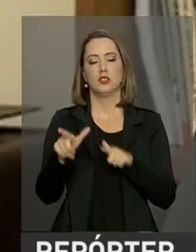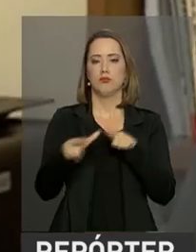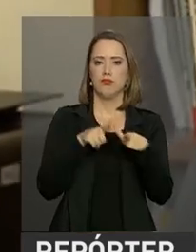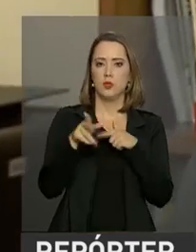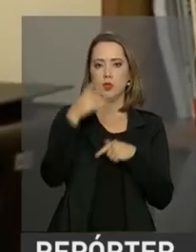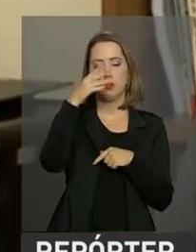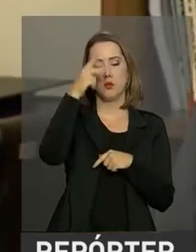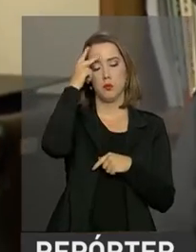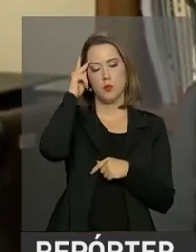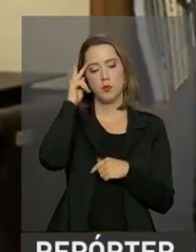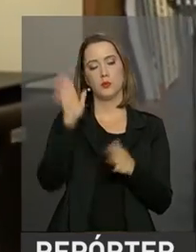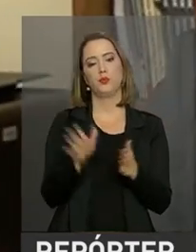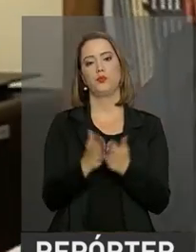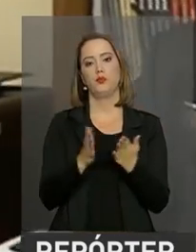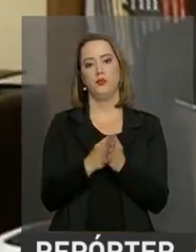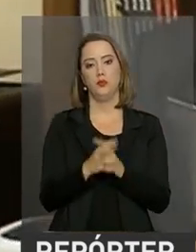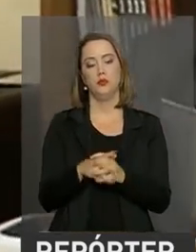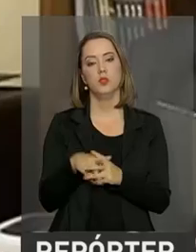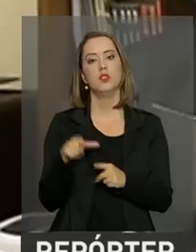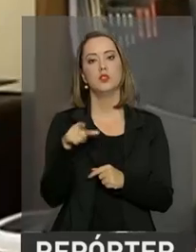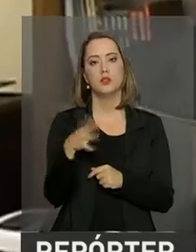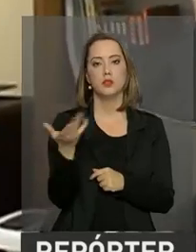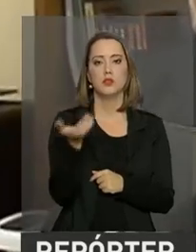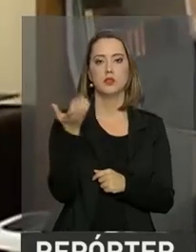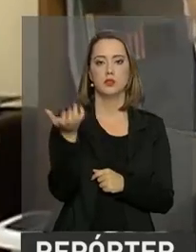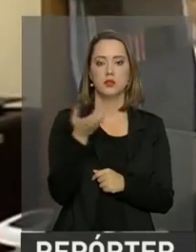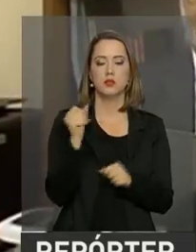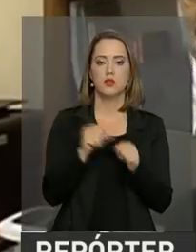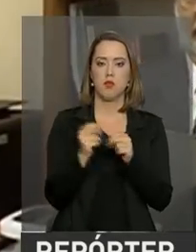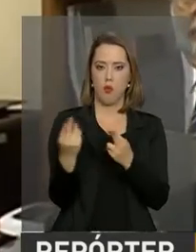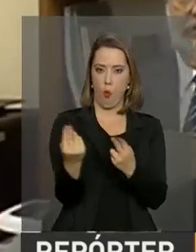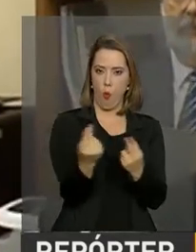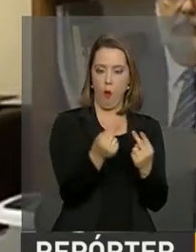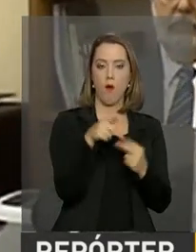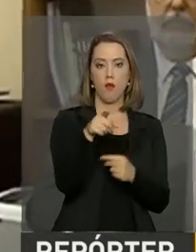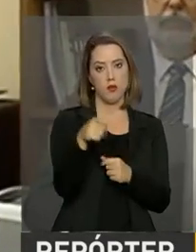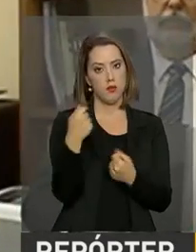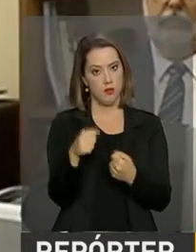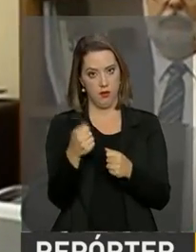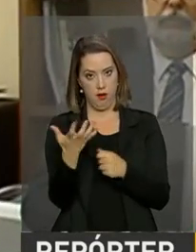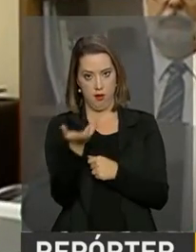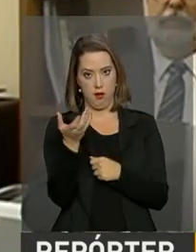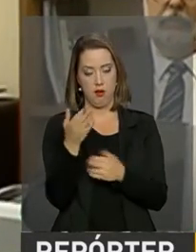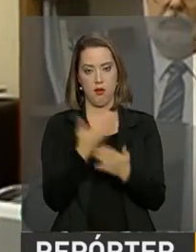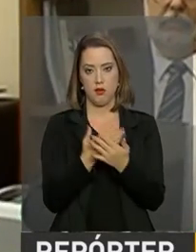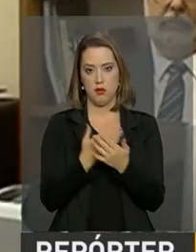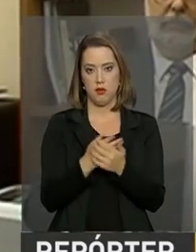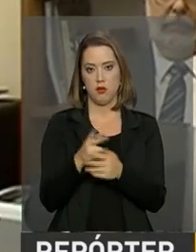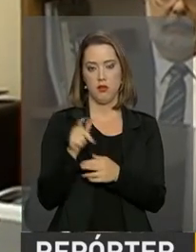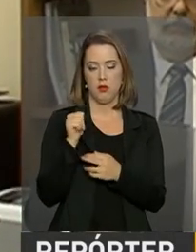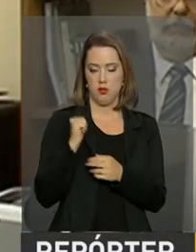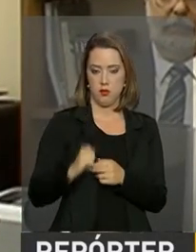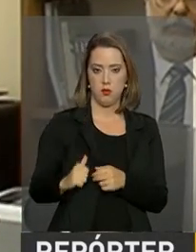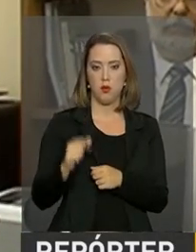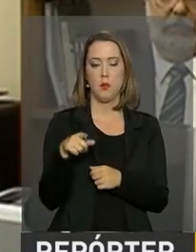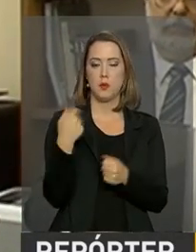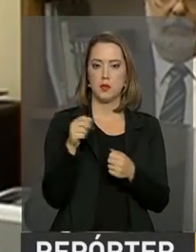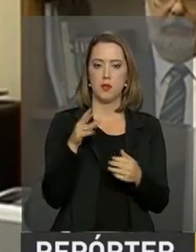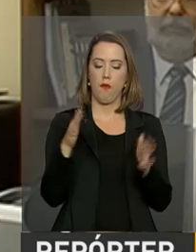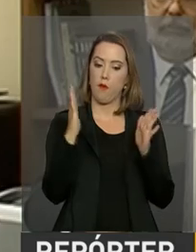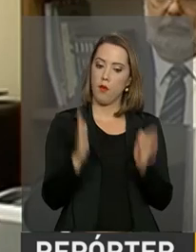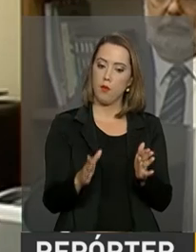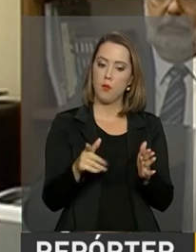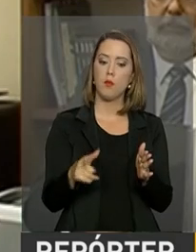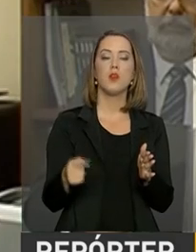carentes e para quem tem interesse em fazer como Marian e estudar pelo ProUni É bom ficar atento aos prazos a segunda etapa de